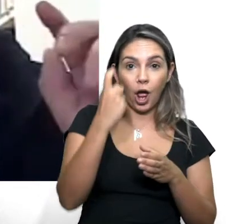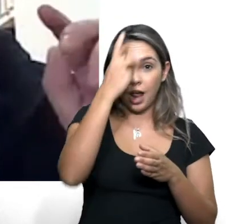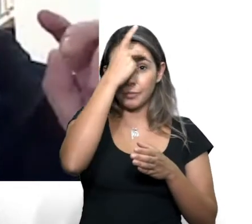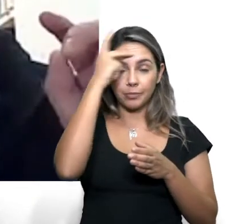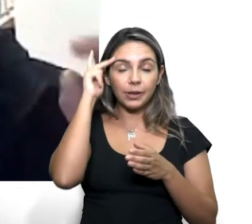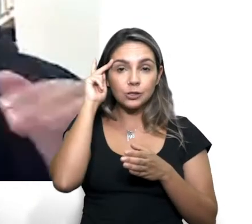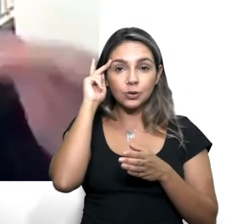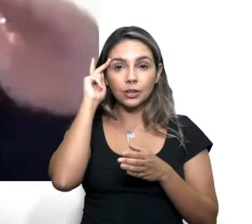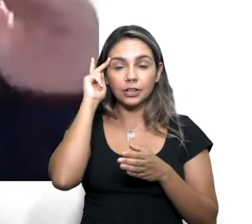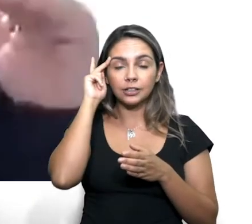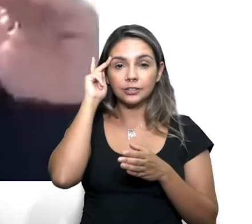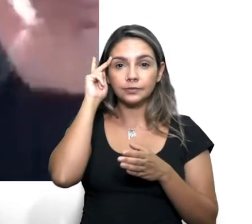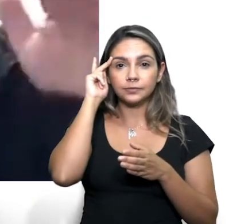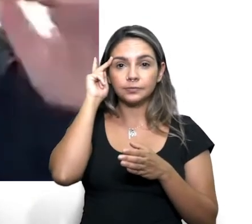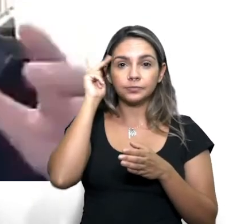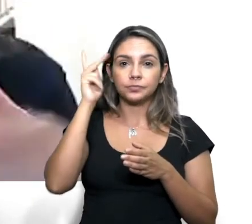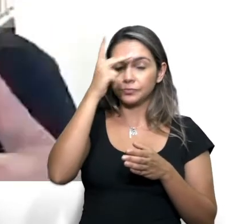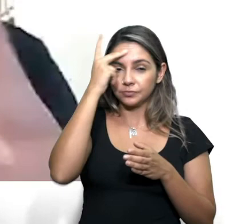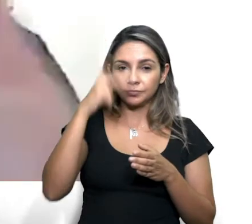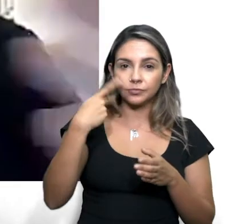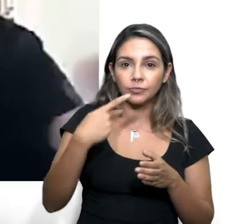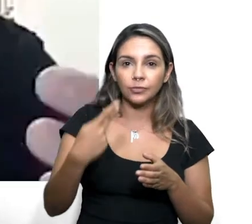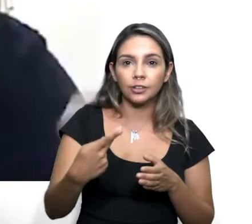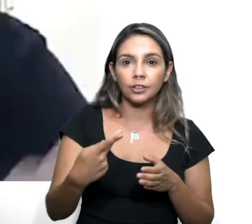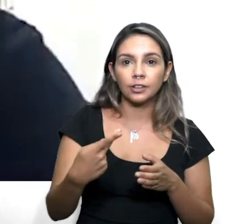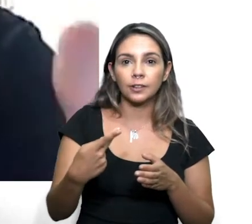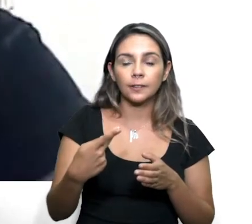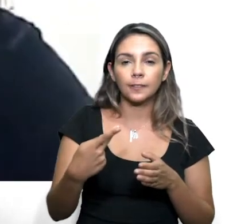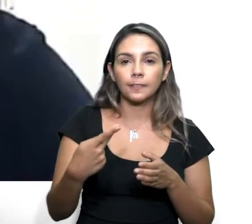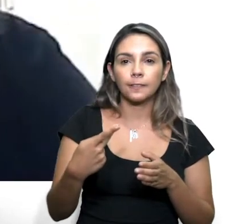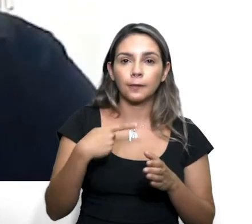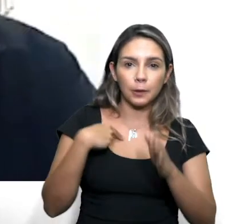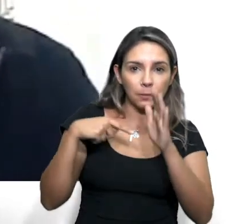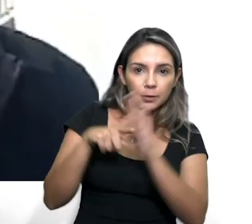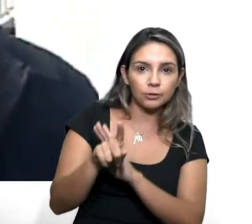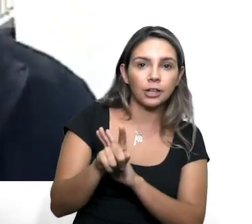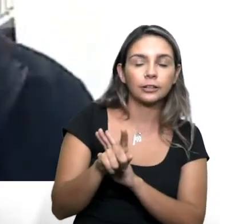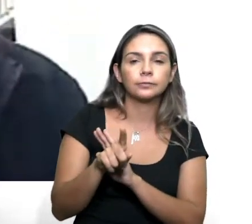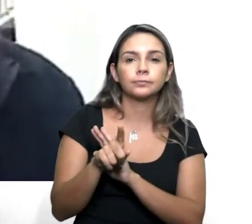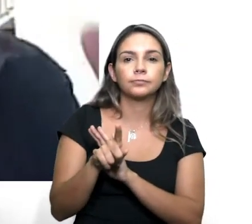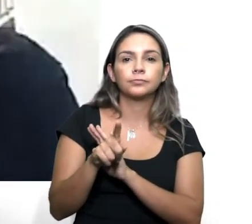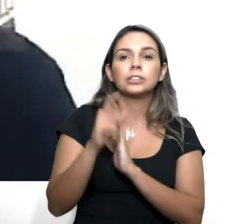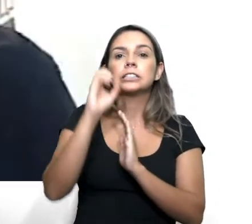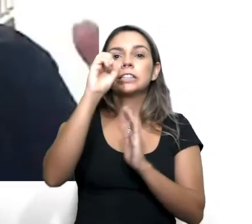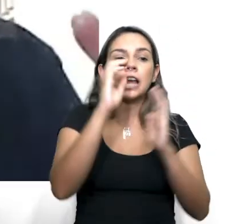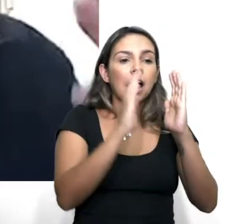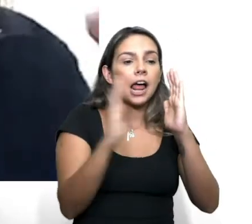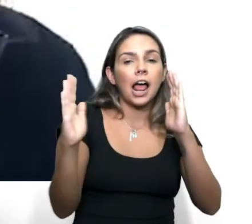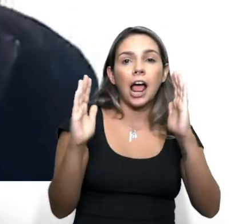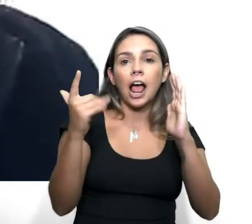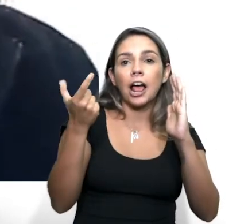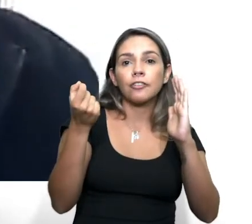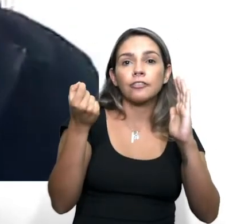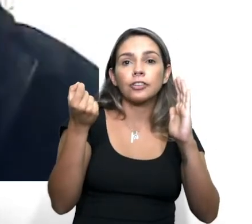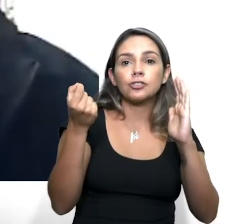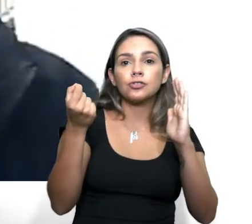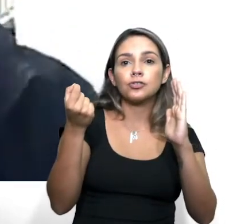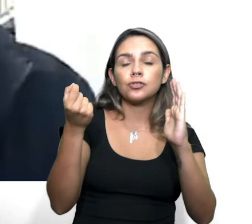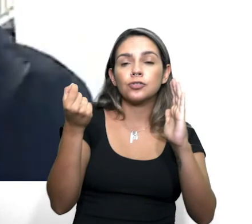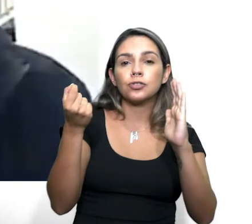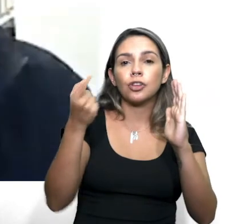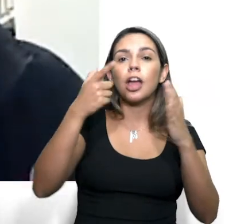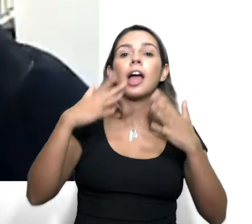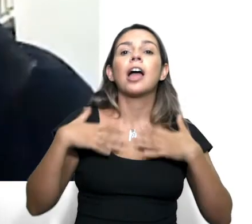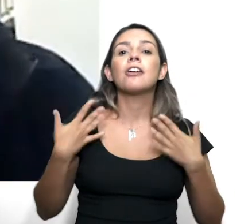que disse, as pessoas dizem, portanto, se eu perguntasse, não é, Afonso, de 0 a 20, que pontuação é que darias